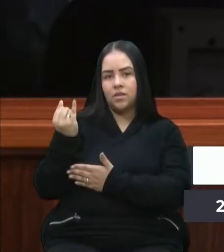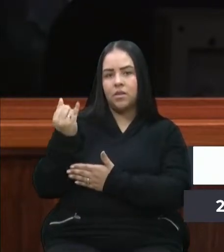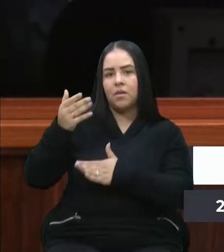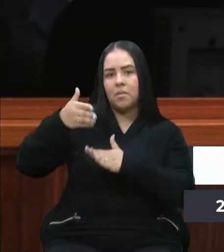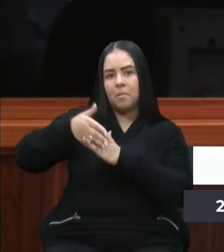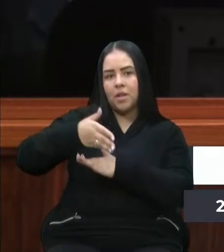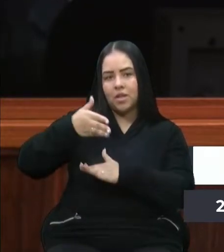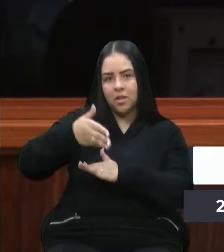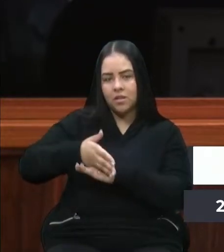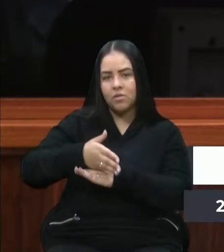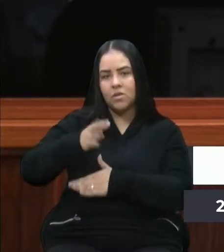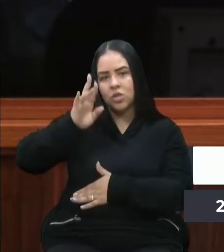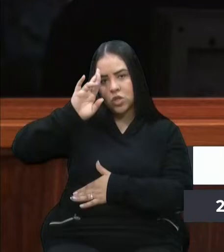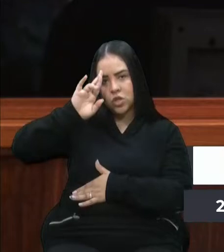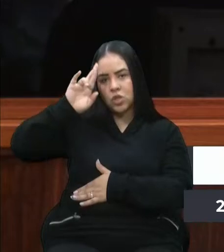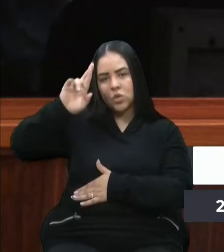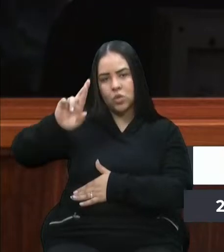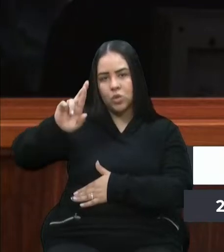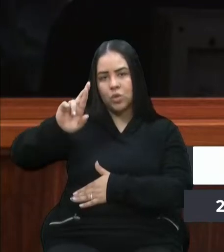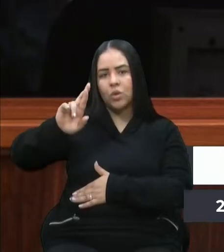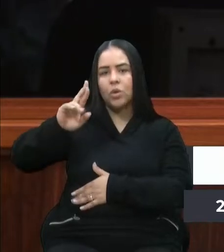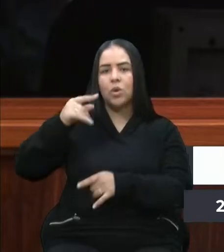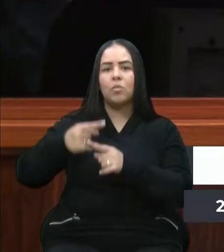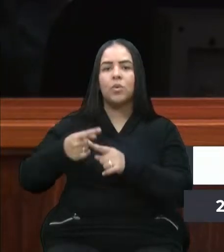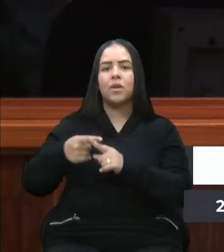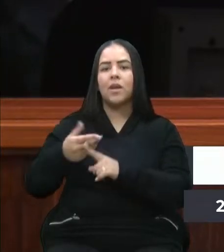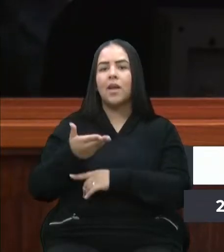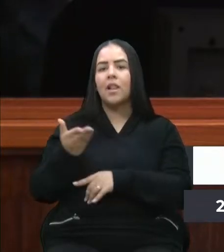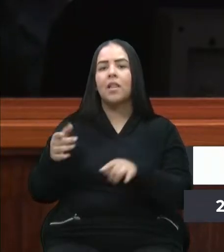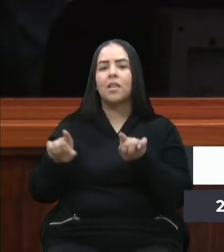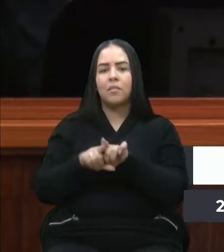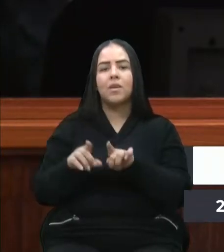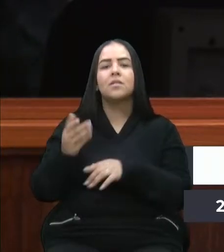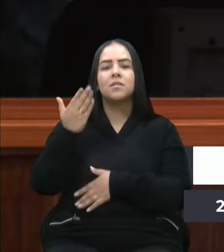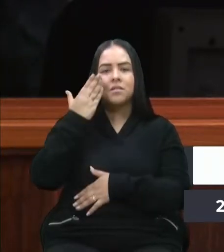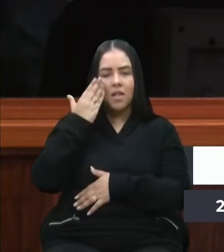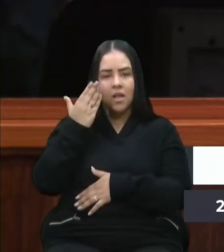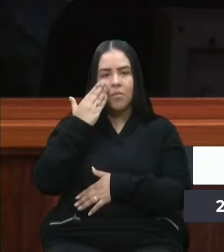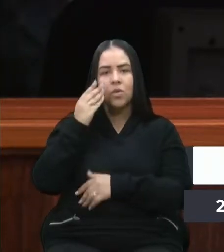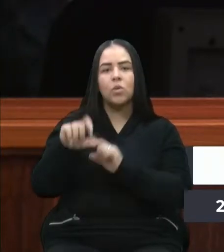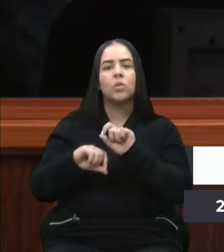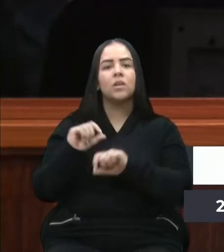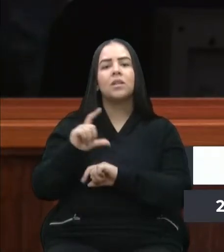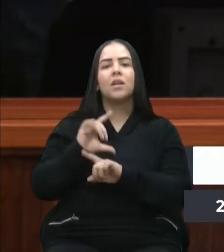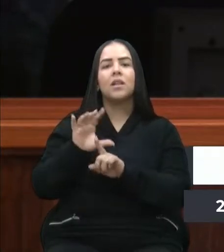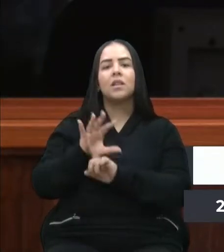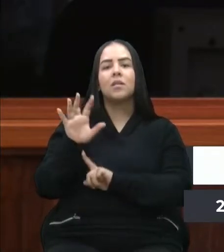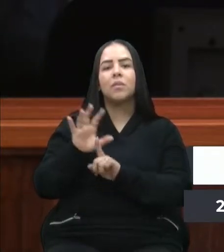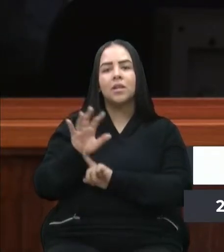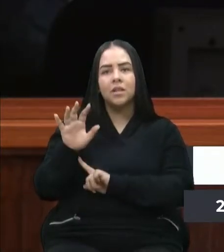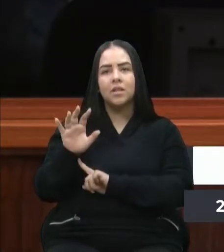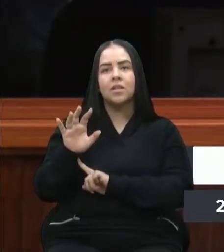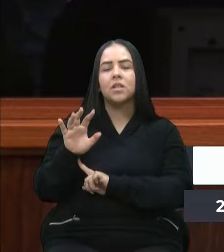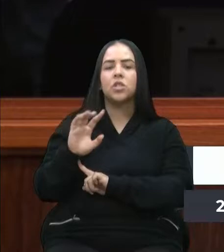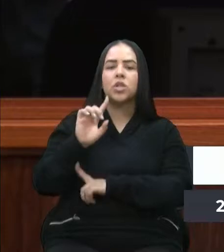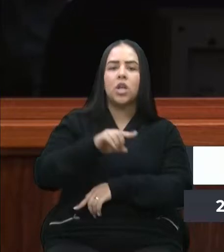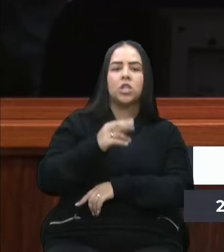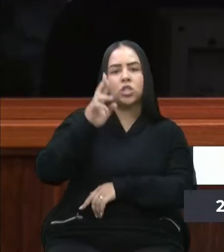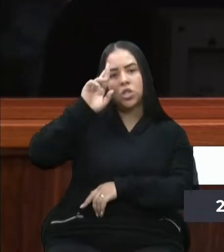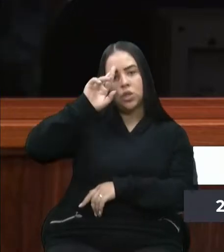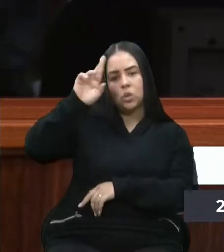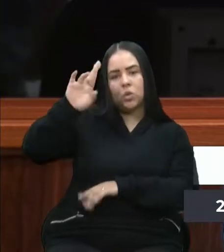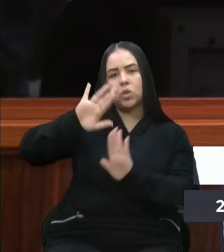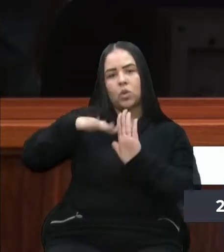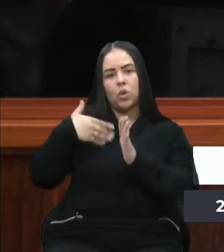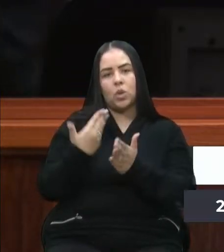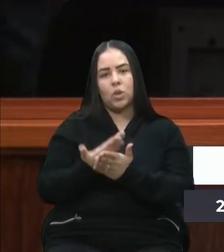participação das diretoras, por elas também saberem quais que são as demandas de ser diretor de uma escola.